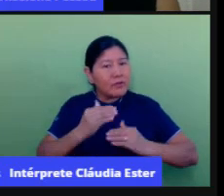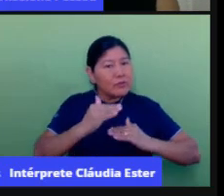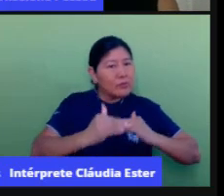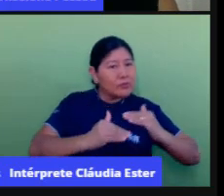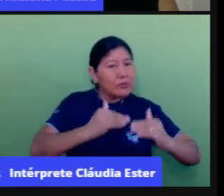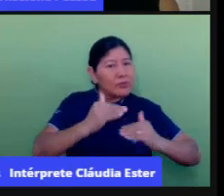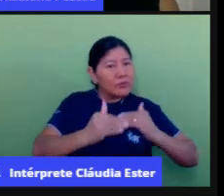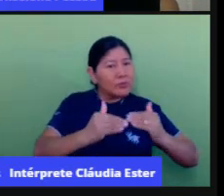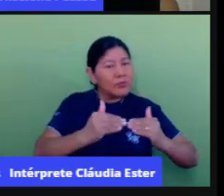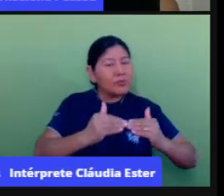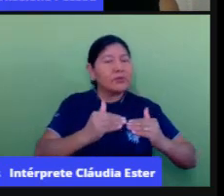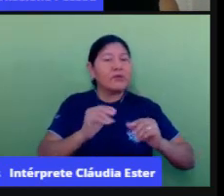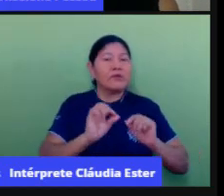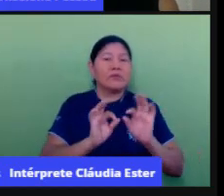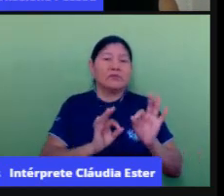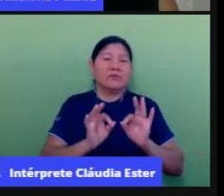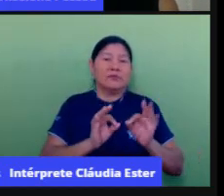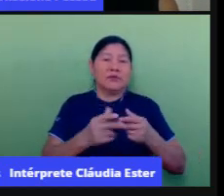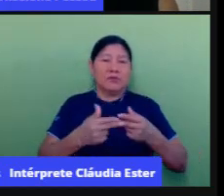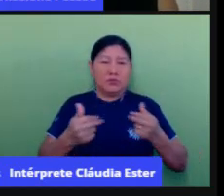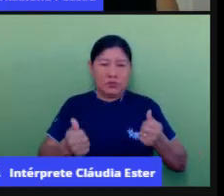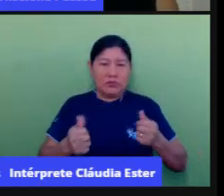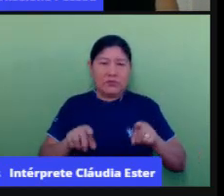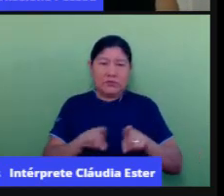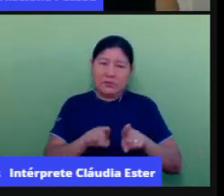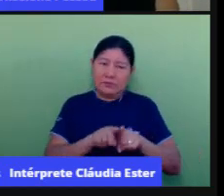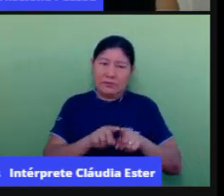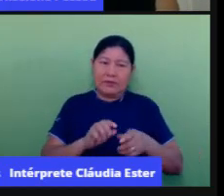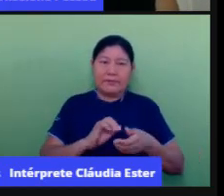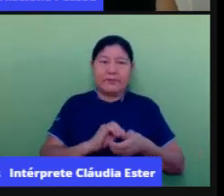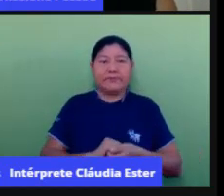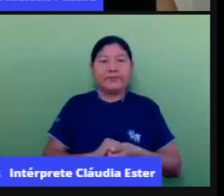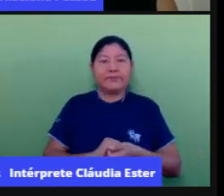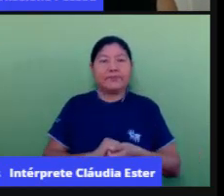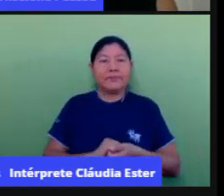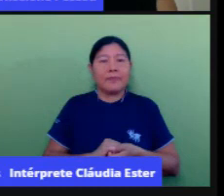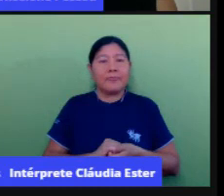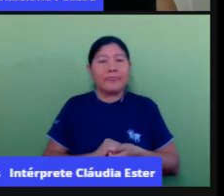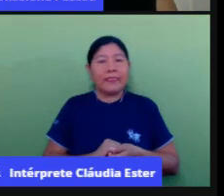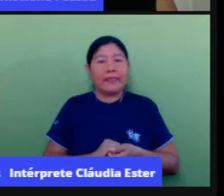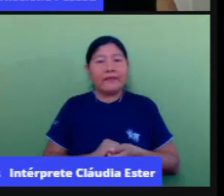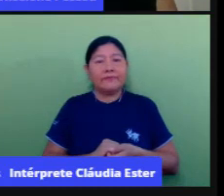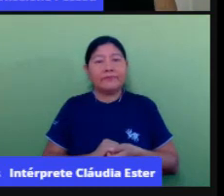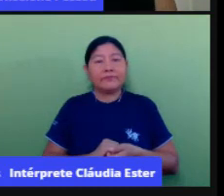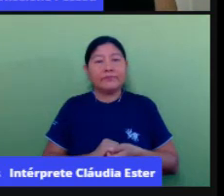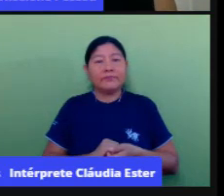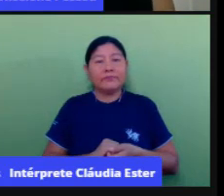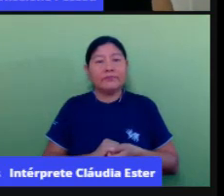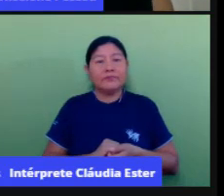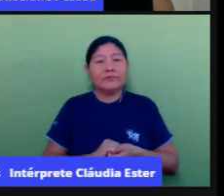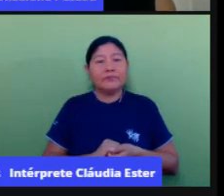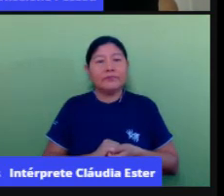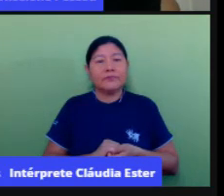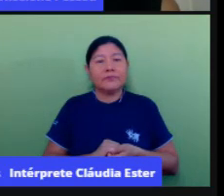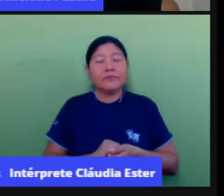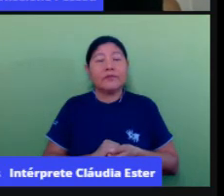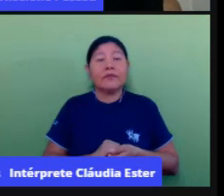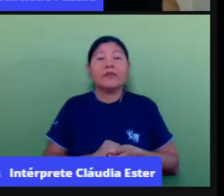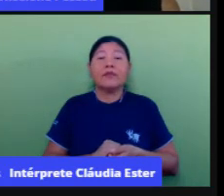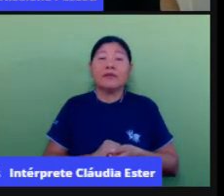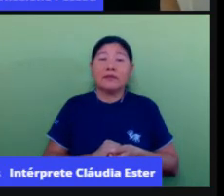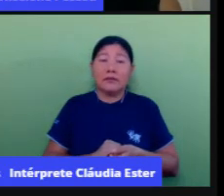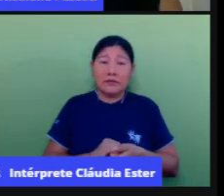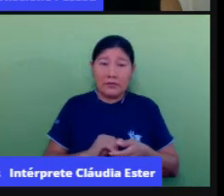desenrolando. Pode passar. por favor. E ainda,